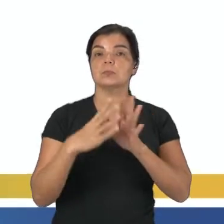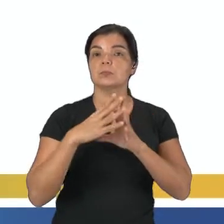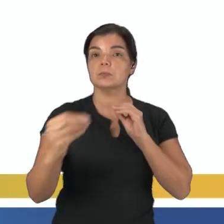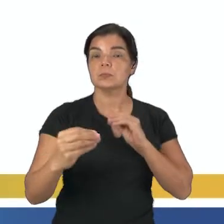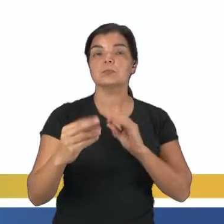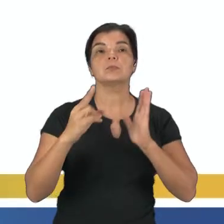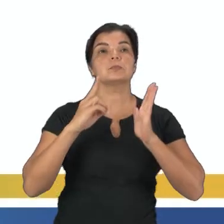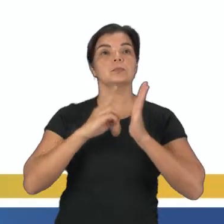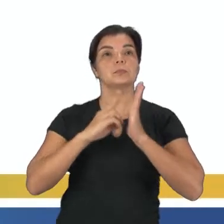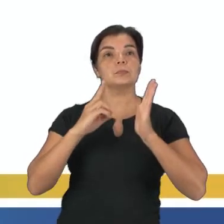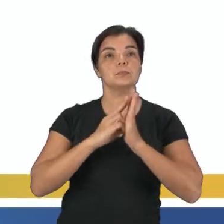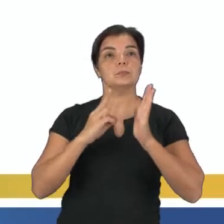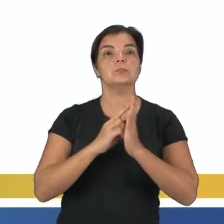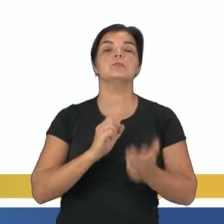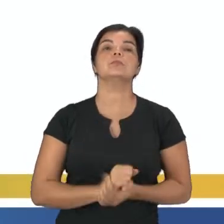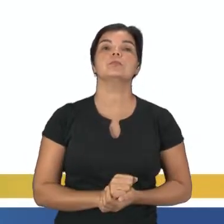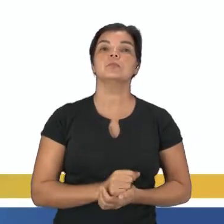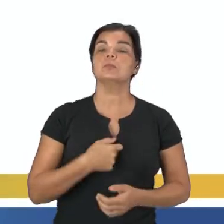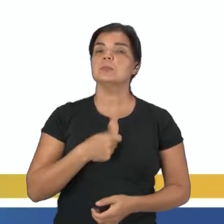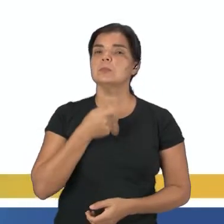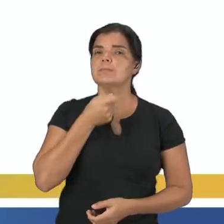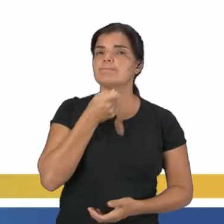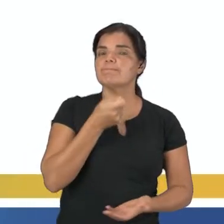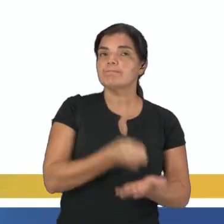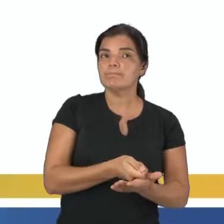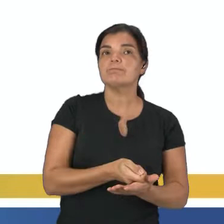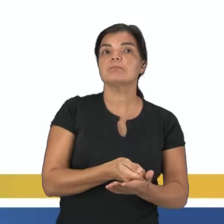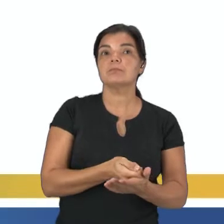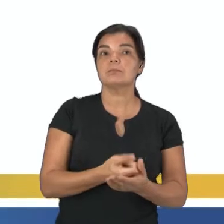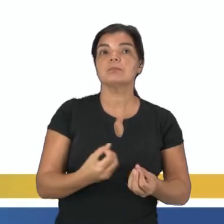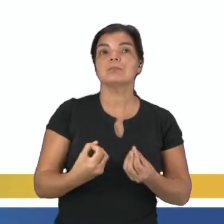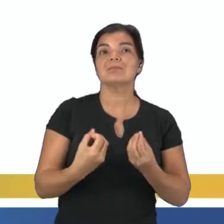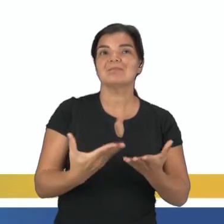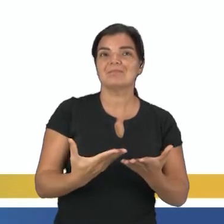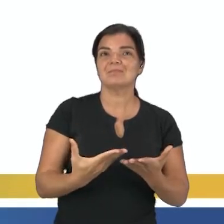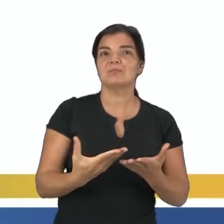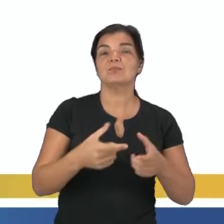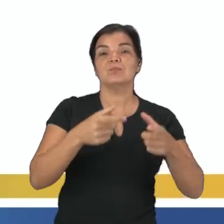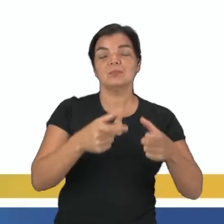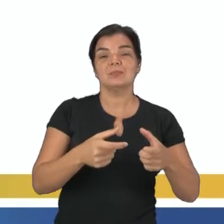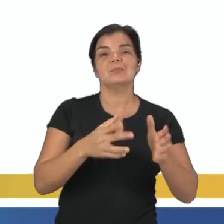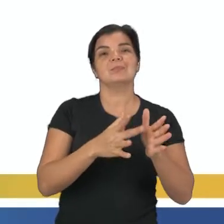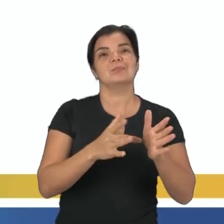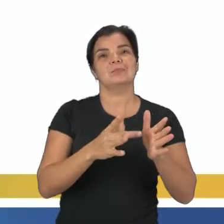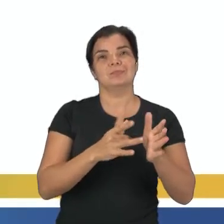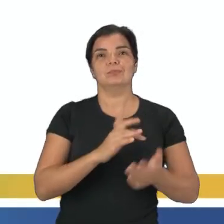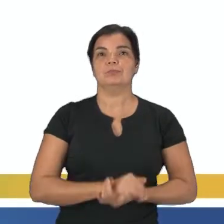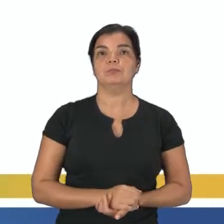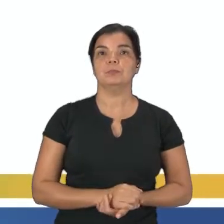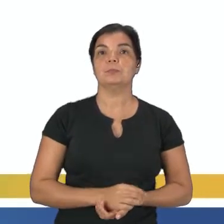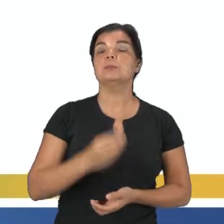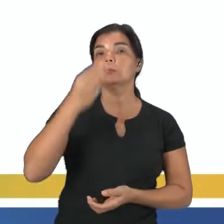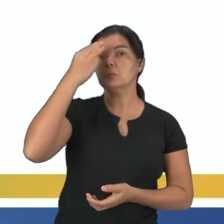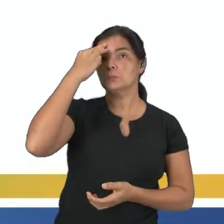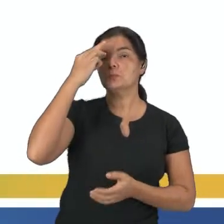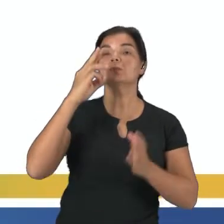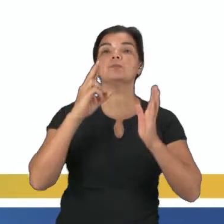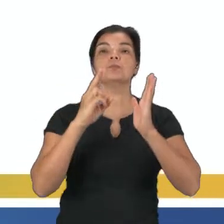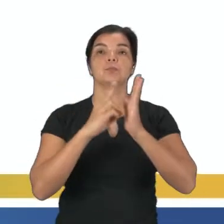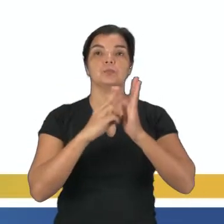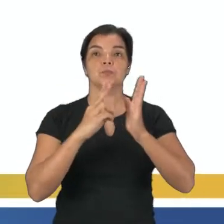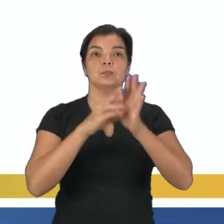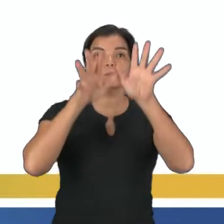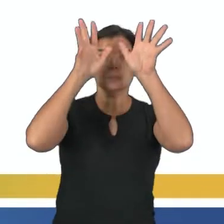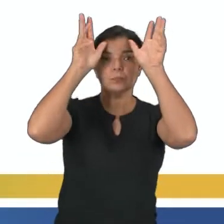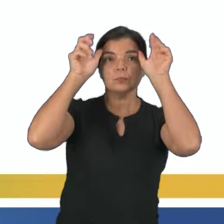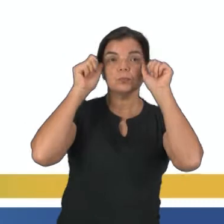por representar a fuga dos índios que foram forçados a dar o seu lugar para os brancos. Na memória dos índios